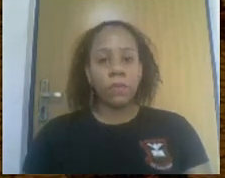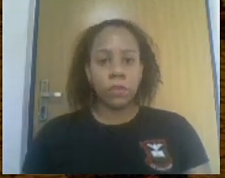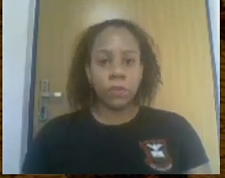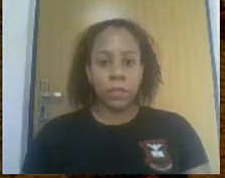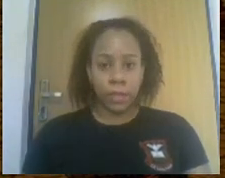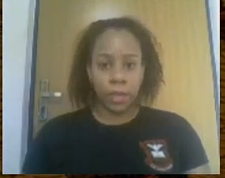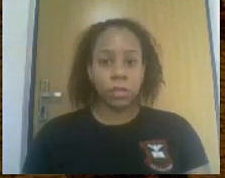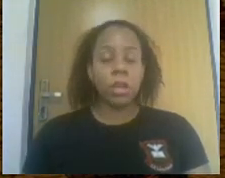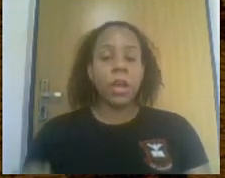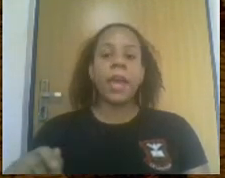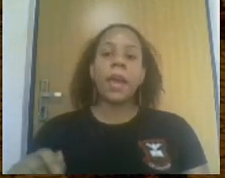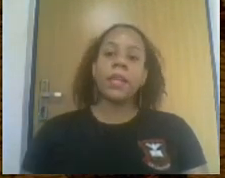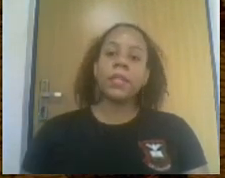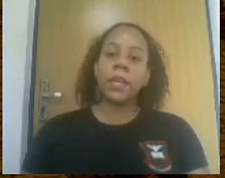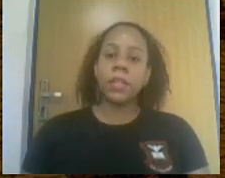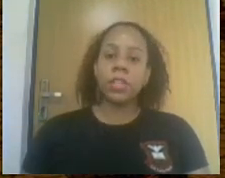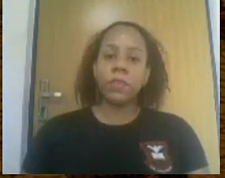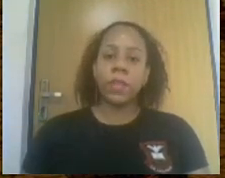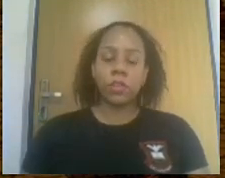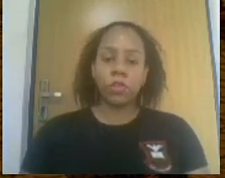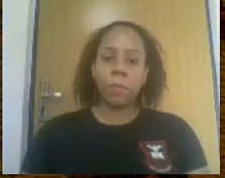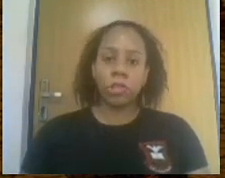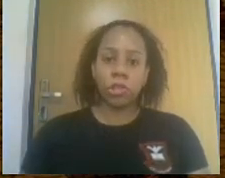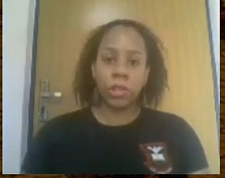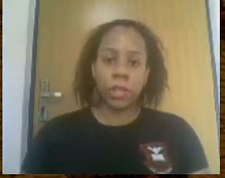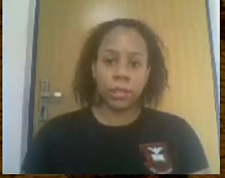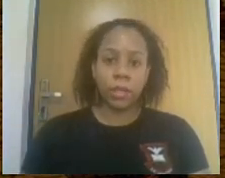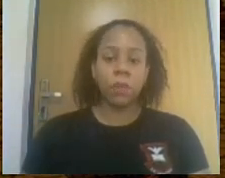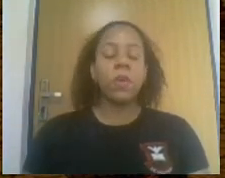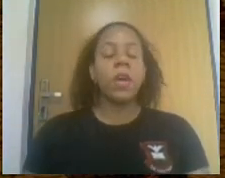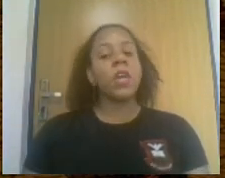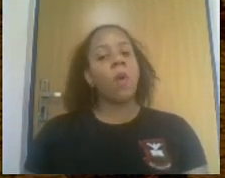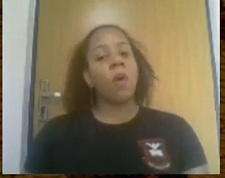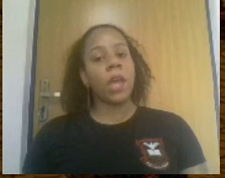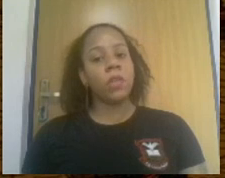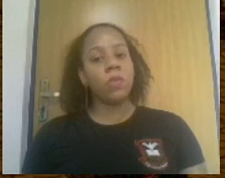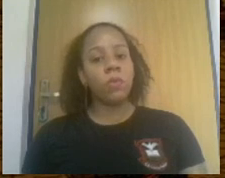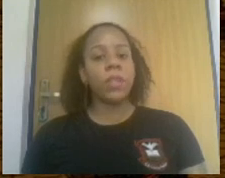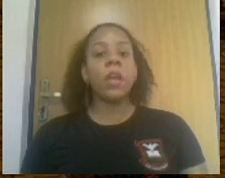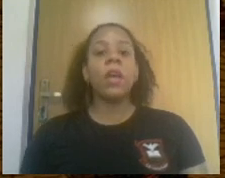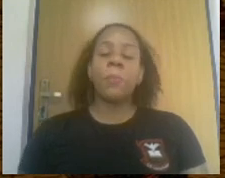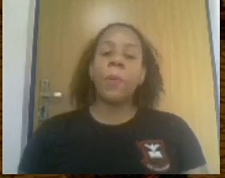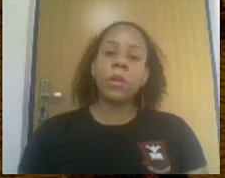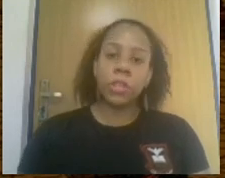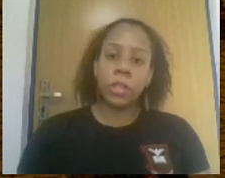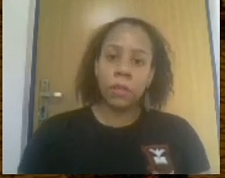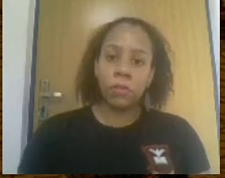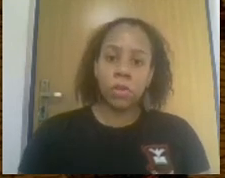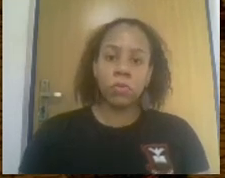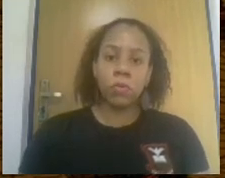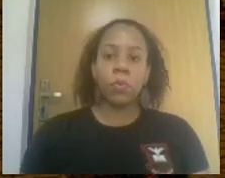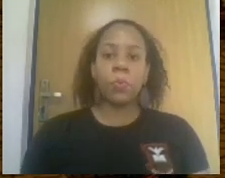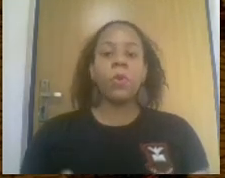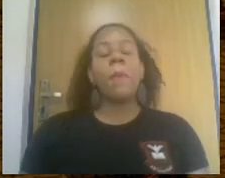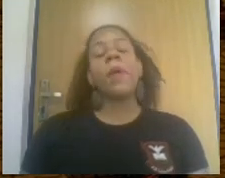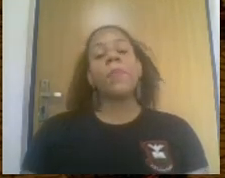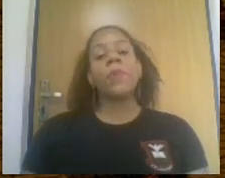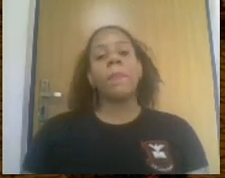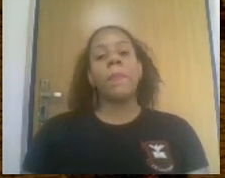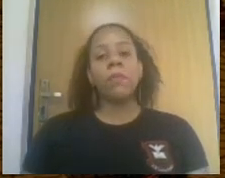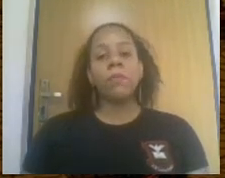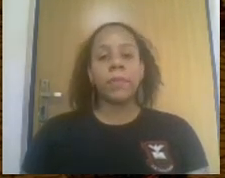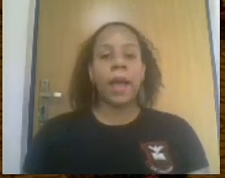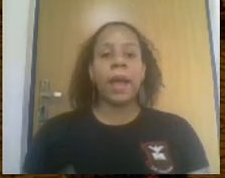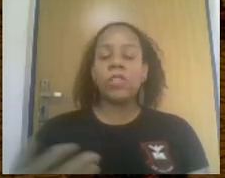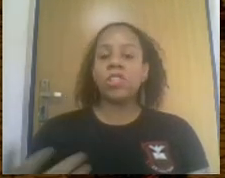peguem o livro de vocês, realizem as atividades com bastante atenção e qualquer dúvida pode ir lá no nosso grupo para